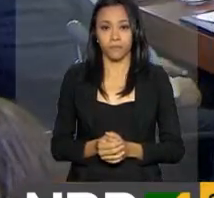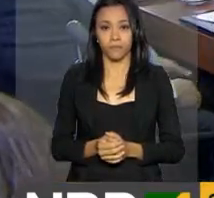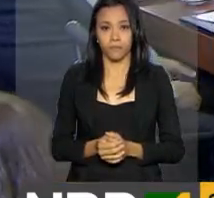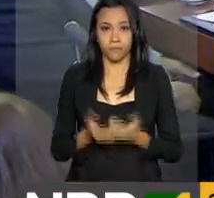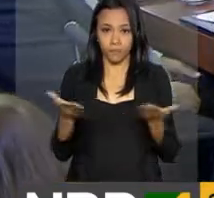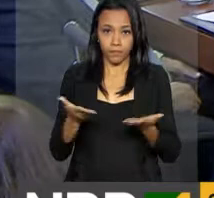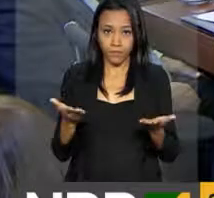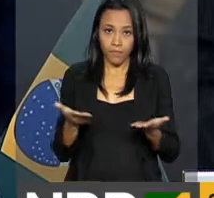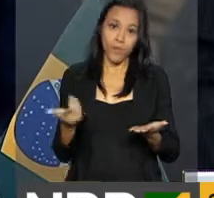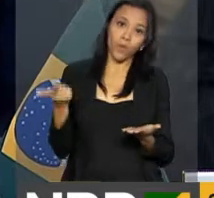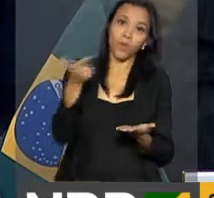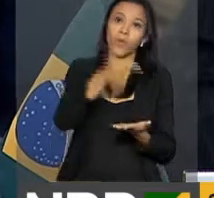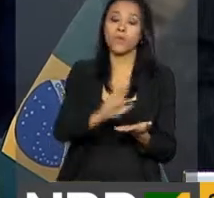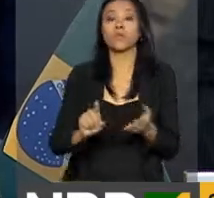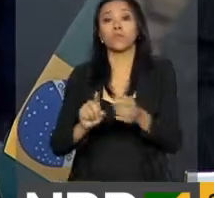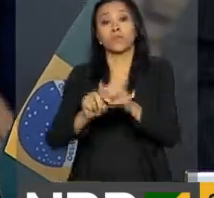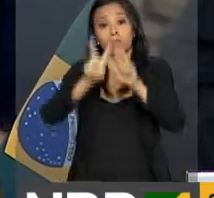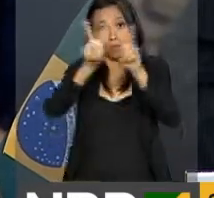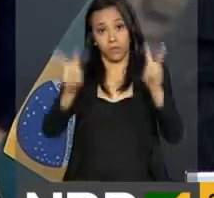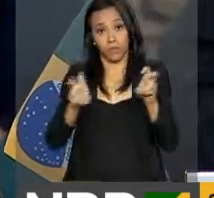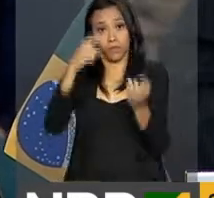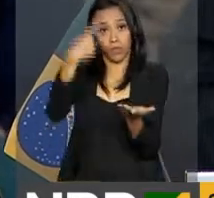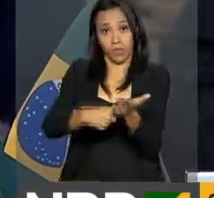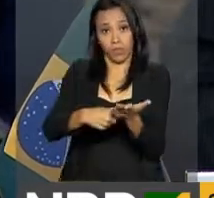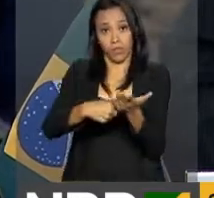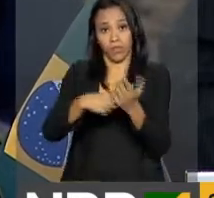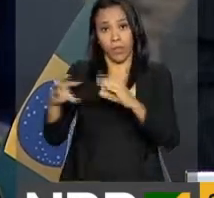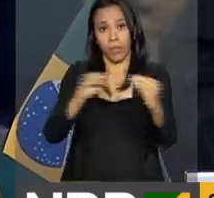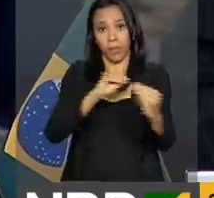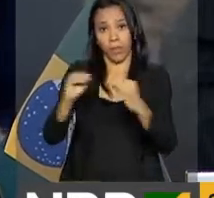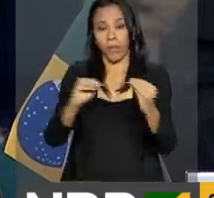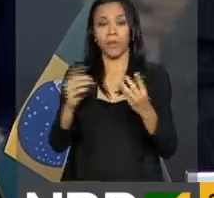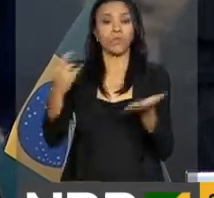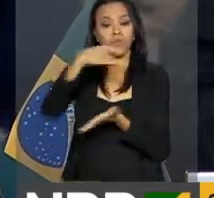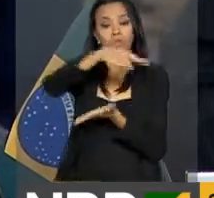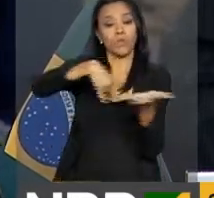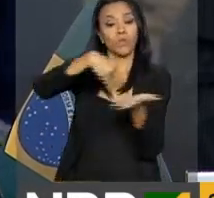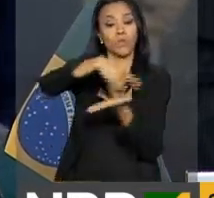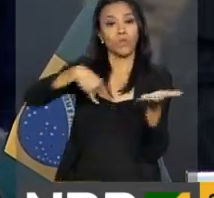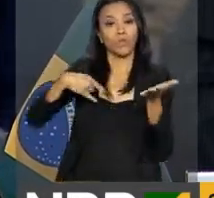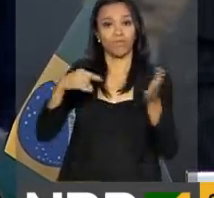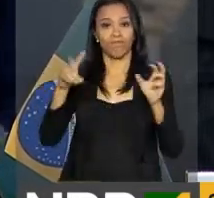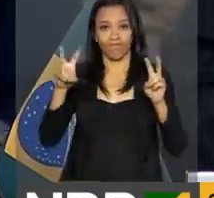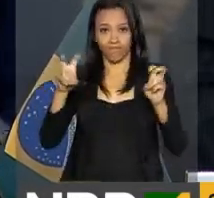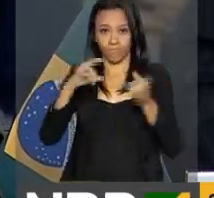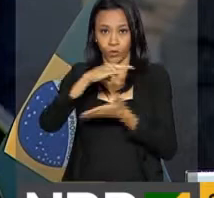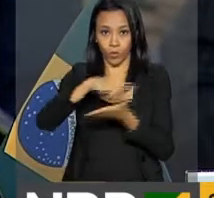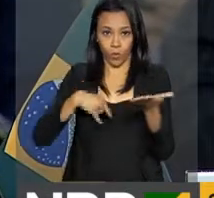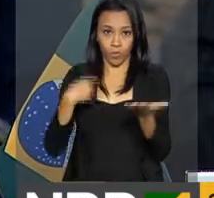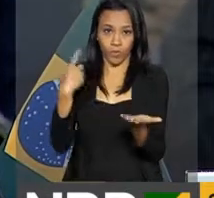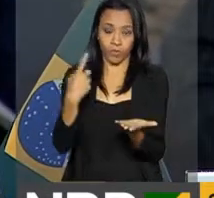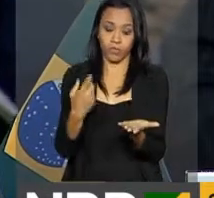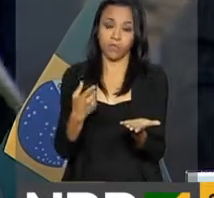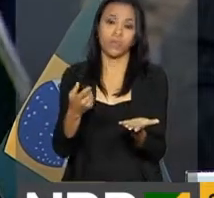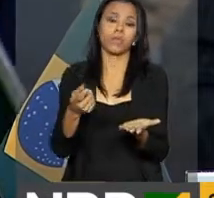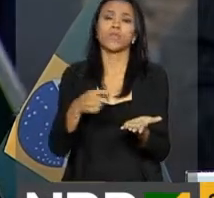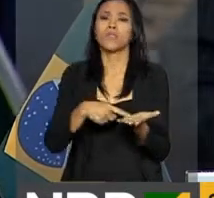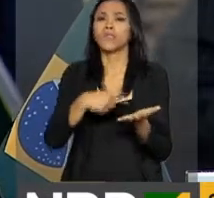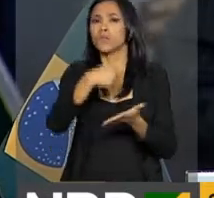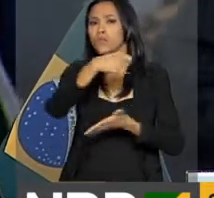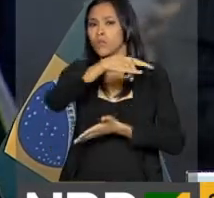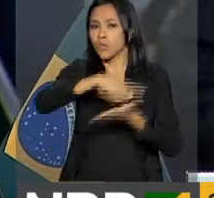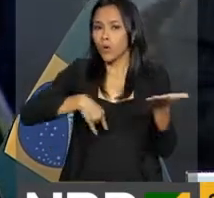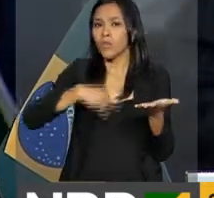ao próximo item da agenda sobre a adoção de documentos. E comunico que os seguintes documentos